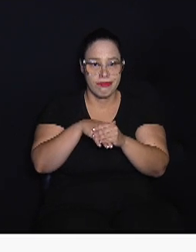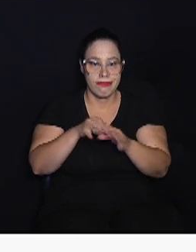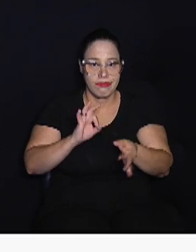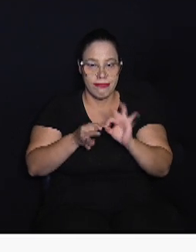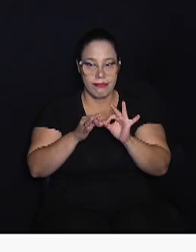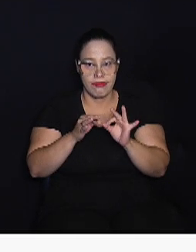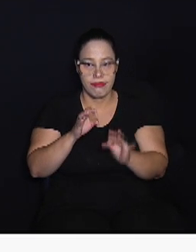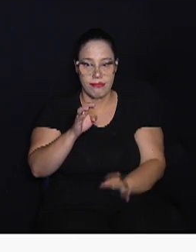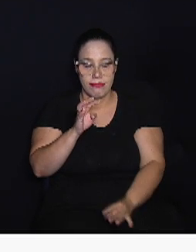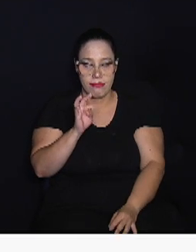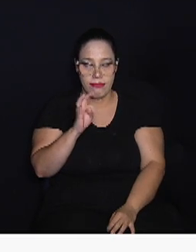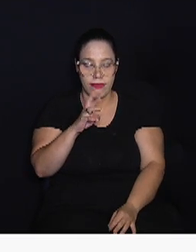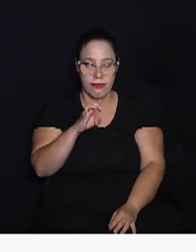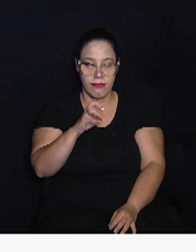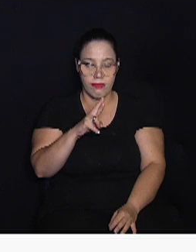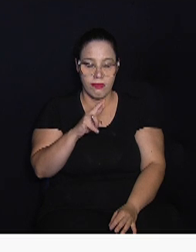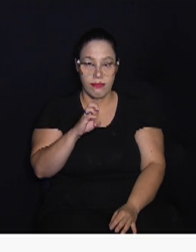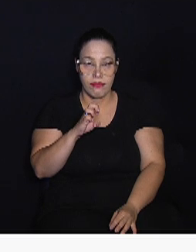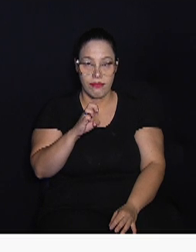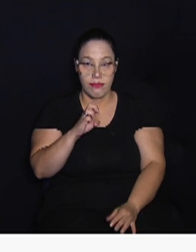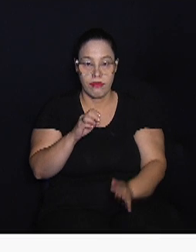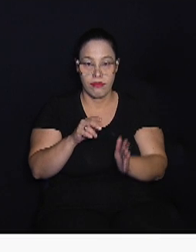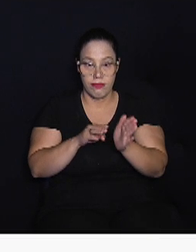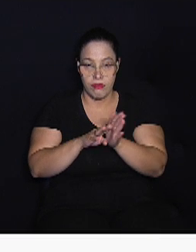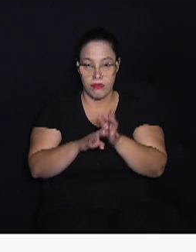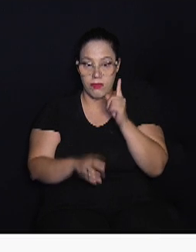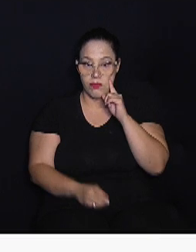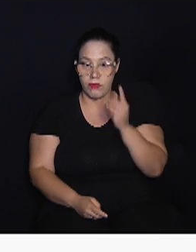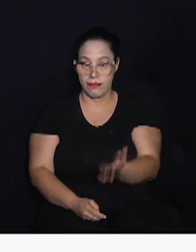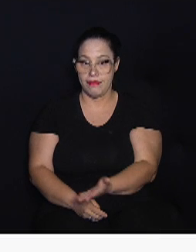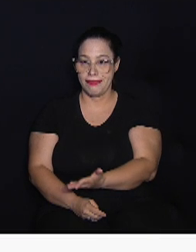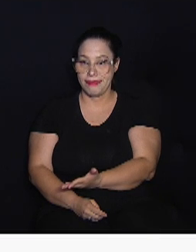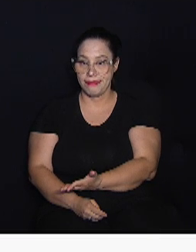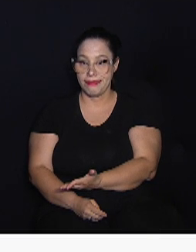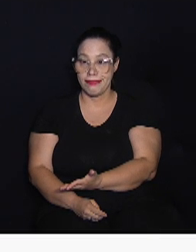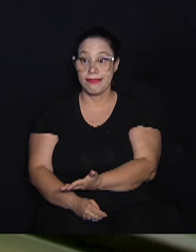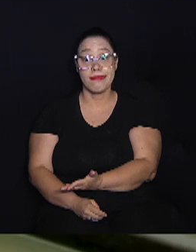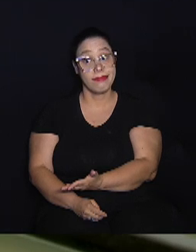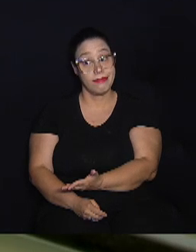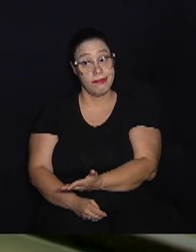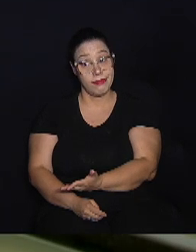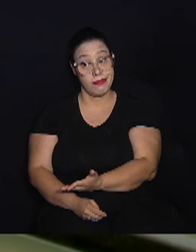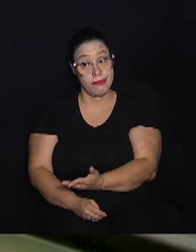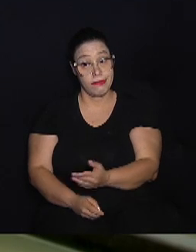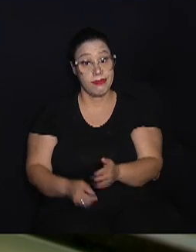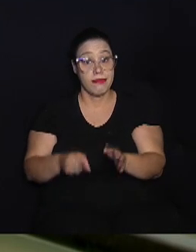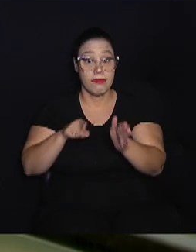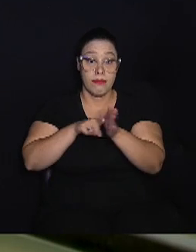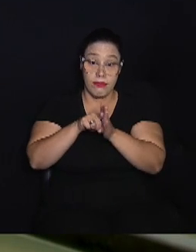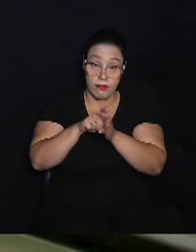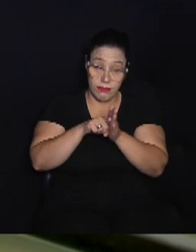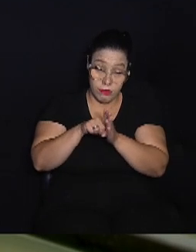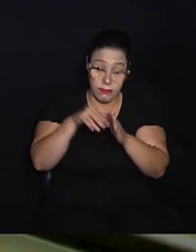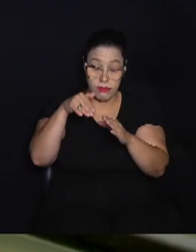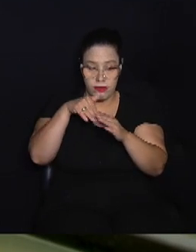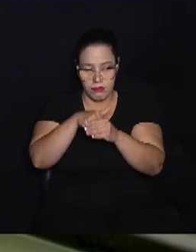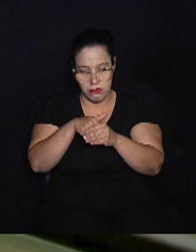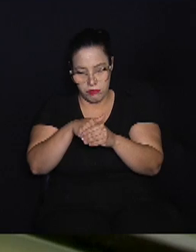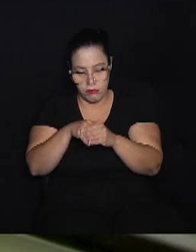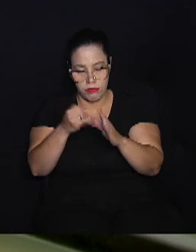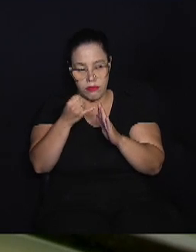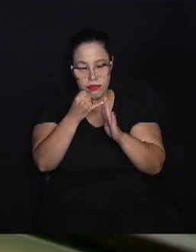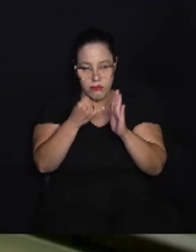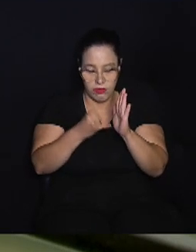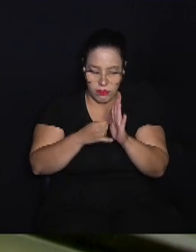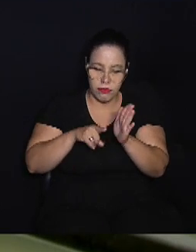Justiça Eleitoral, disponível no site do Tribunal Superior Eleitoral. A pesquisa eleitoral é uma forma que os institutos, né,